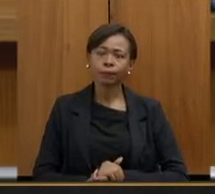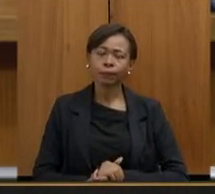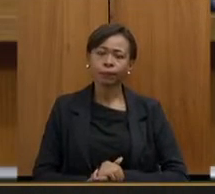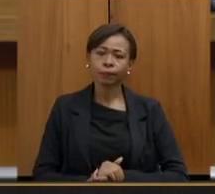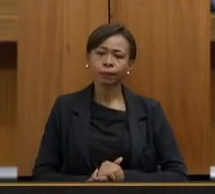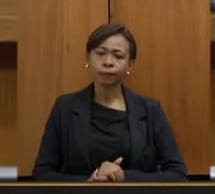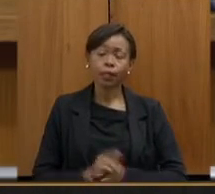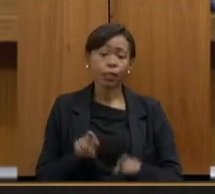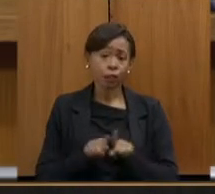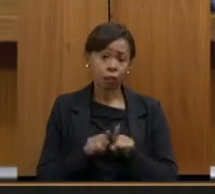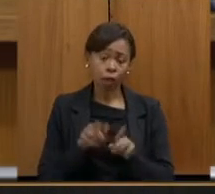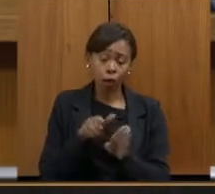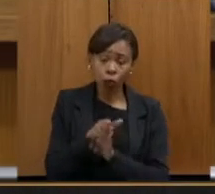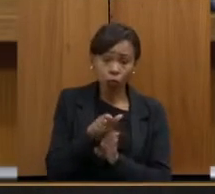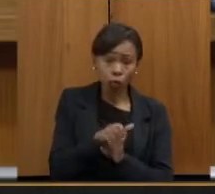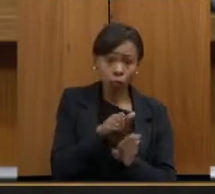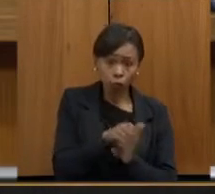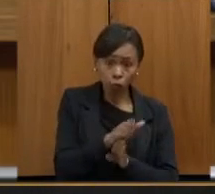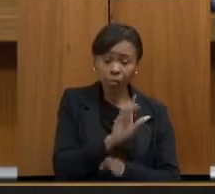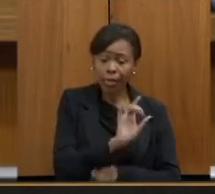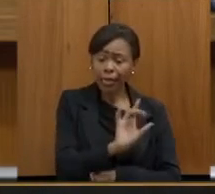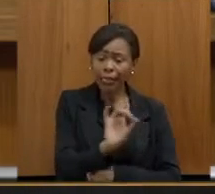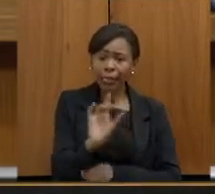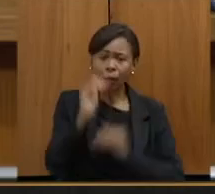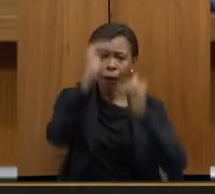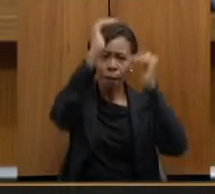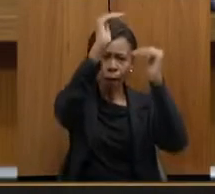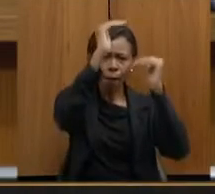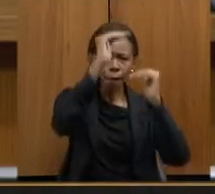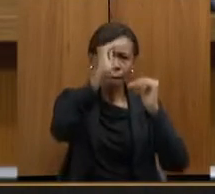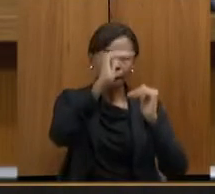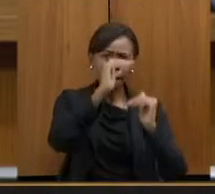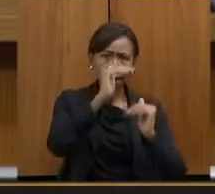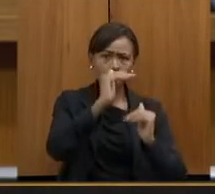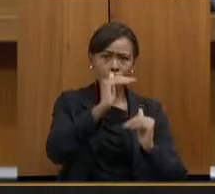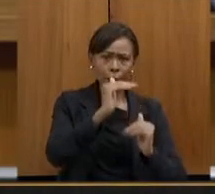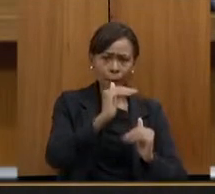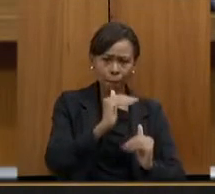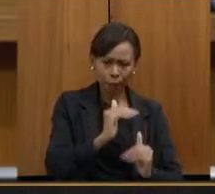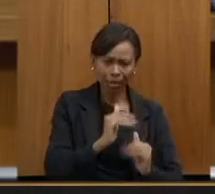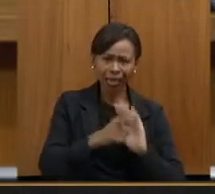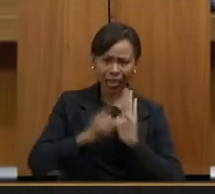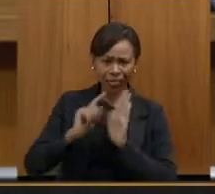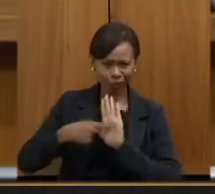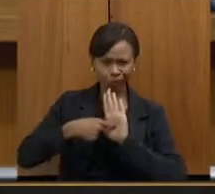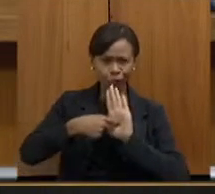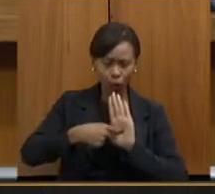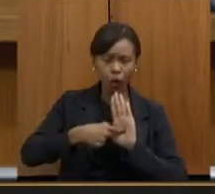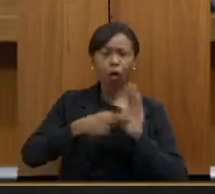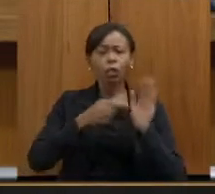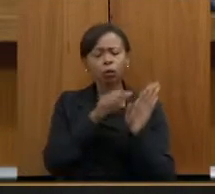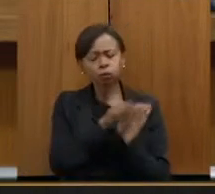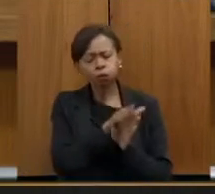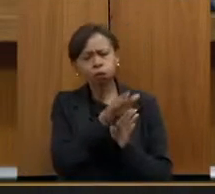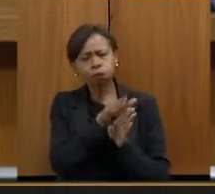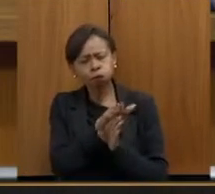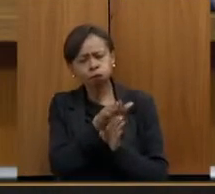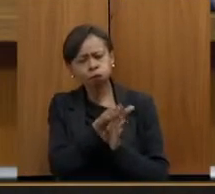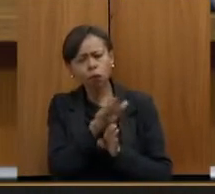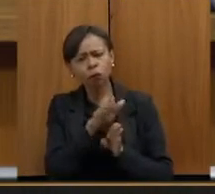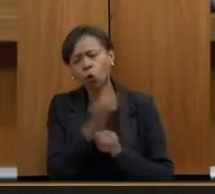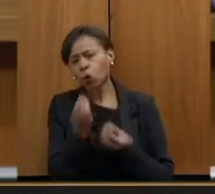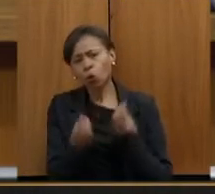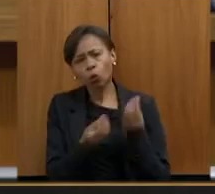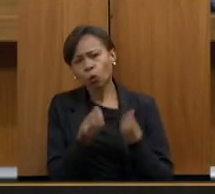E as orientações em cada uma daquelas etapas mencionadas anteriormente, que são dispostas na lei, então, como o